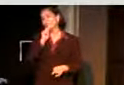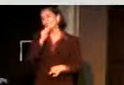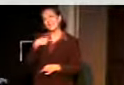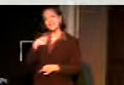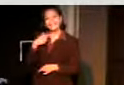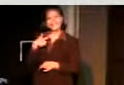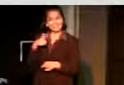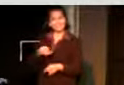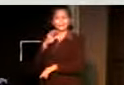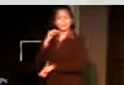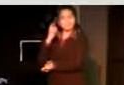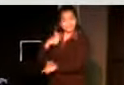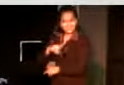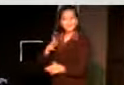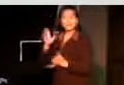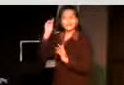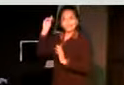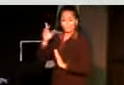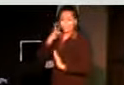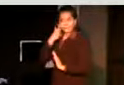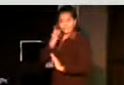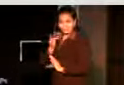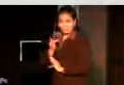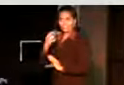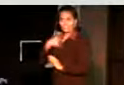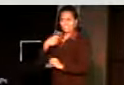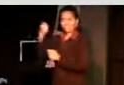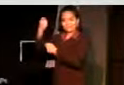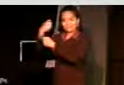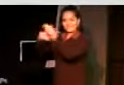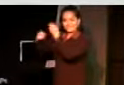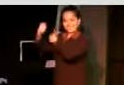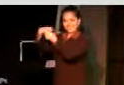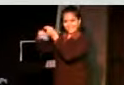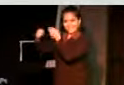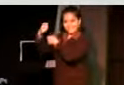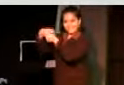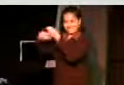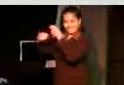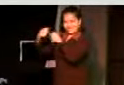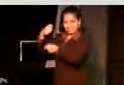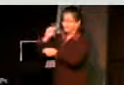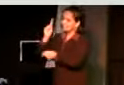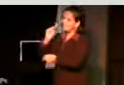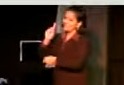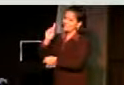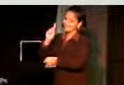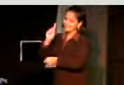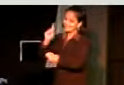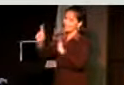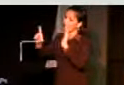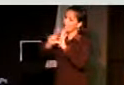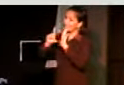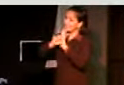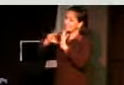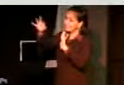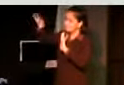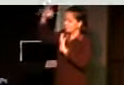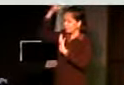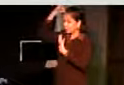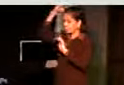tem nada a ver com isso muito pelo contrário nós estamos diante de uma lei Espiritual